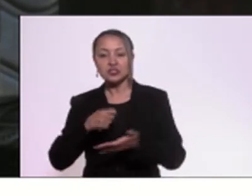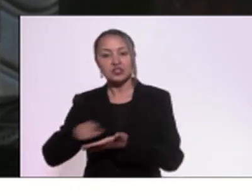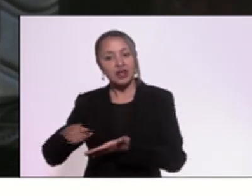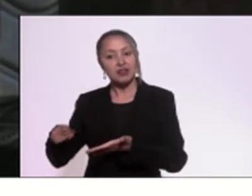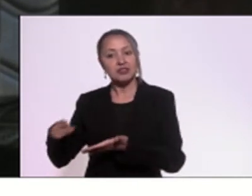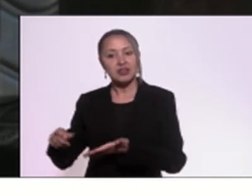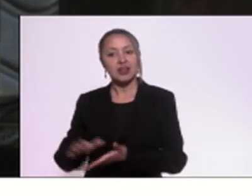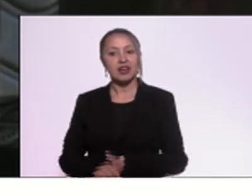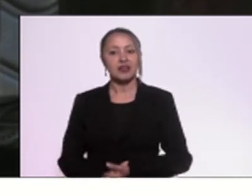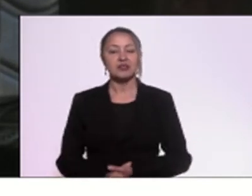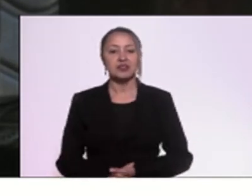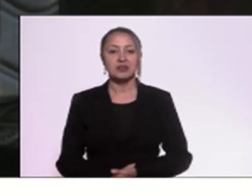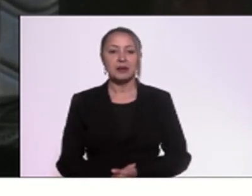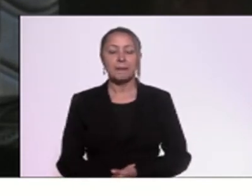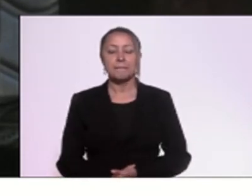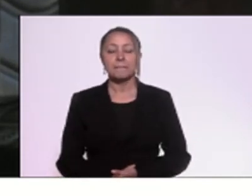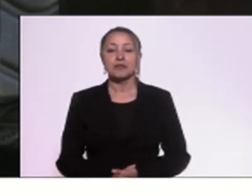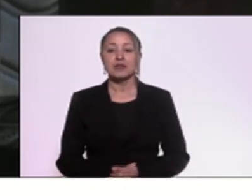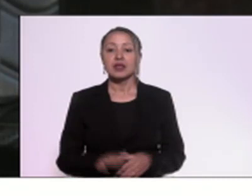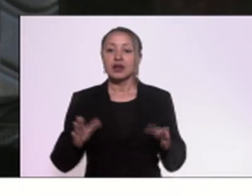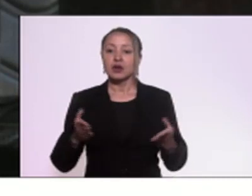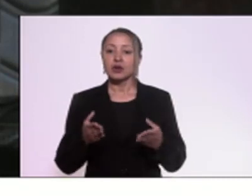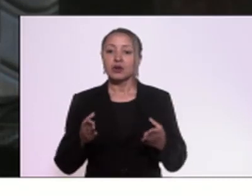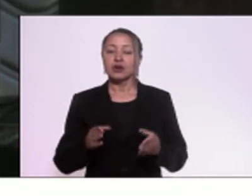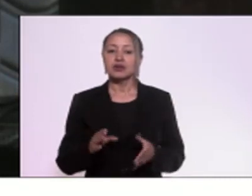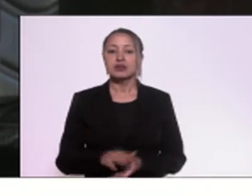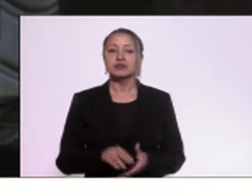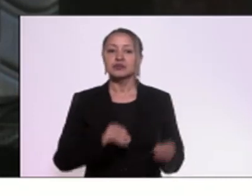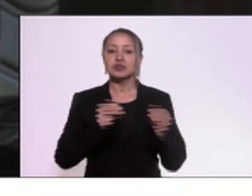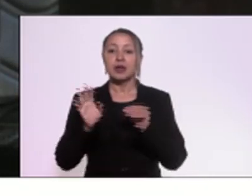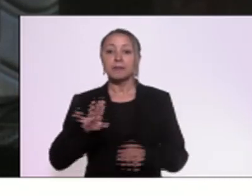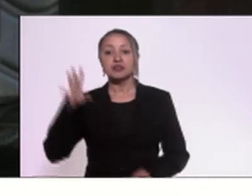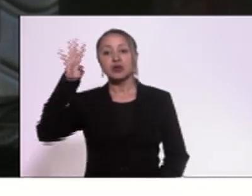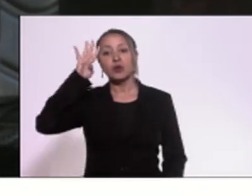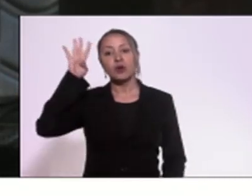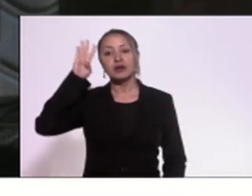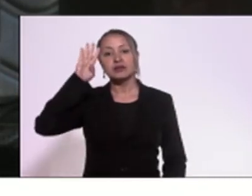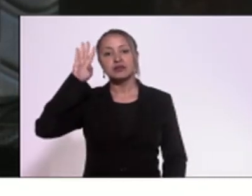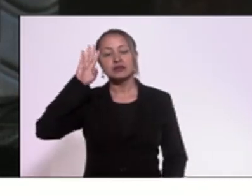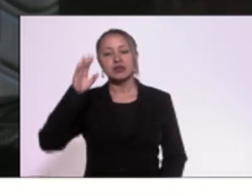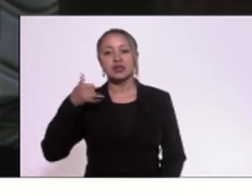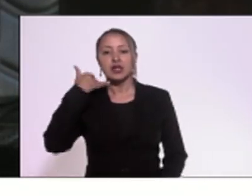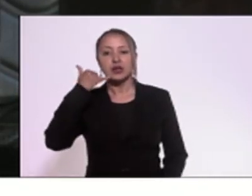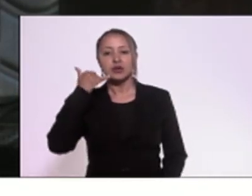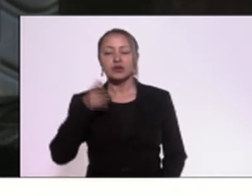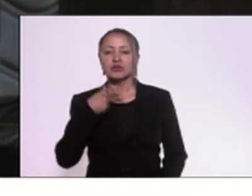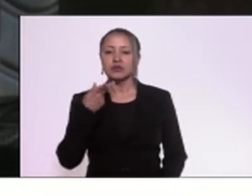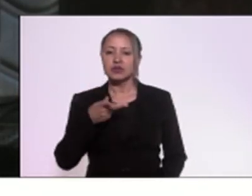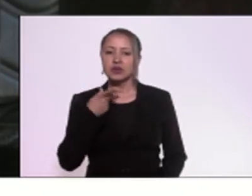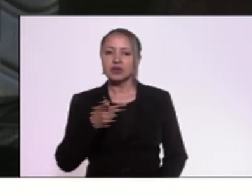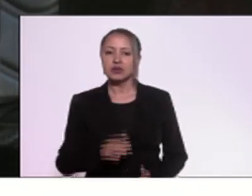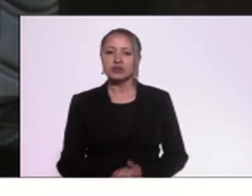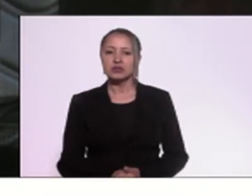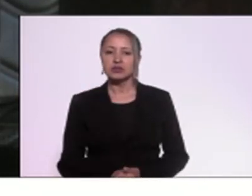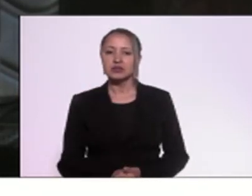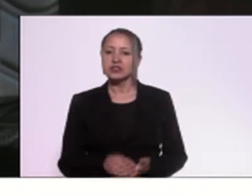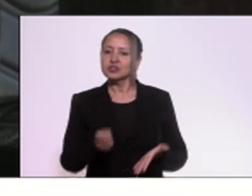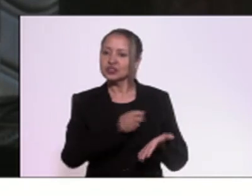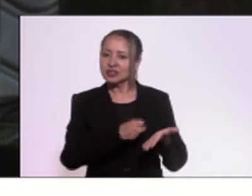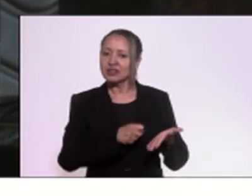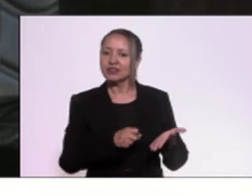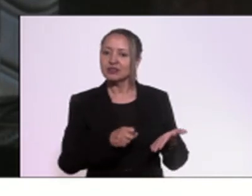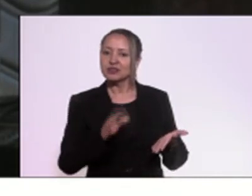Janeiro, através da Secretaria Municipal de Cultura, na figura do secretário Adolfo Conde, nós